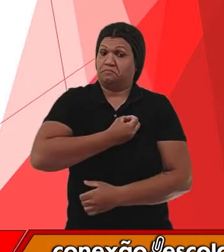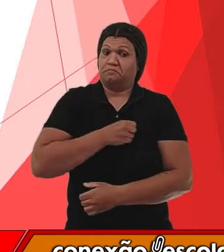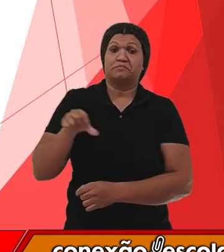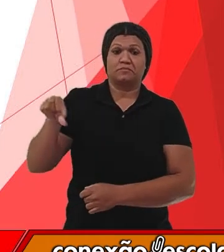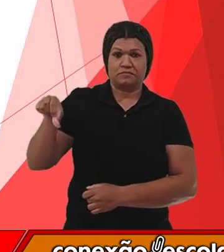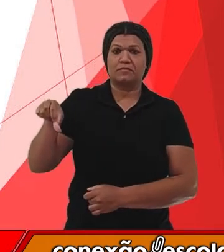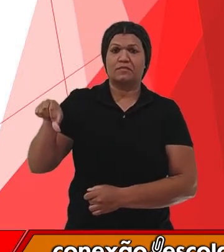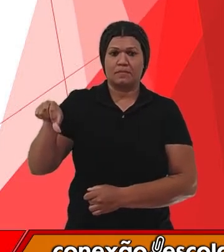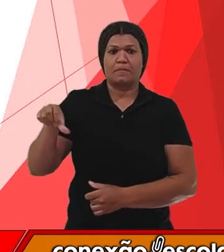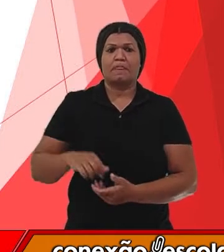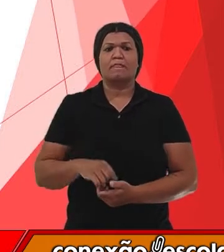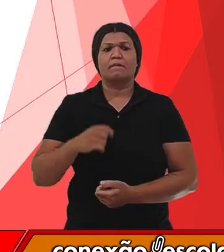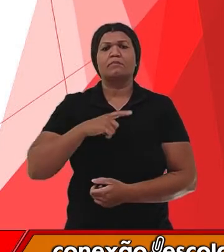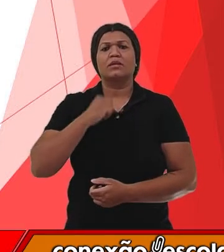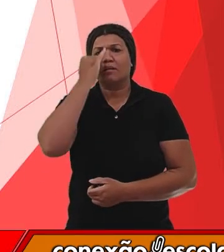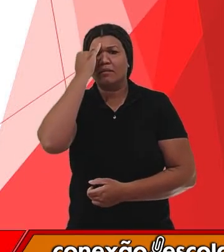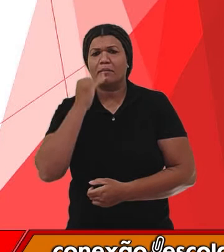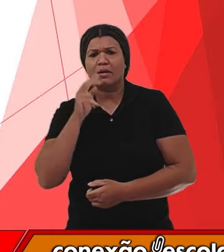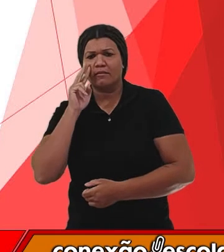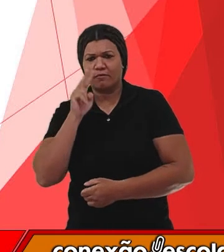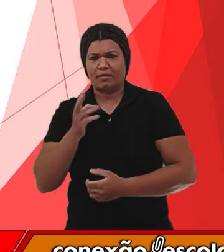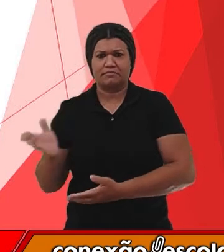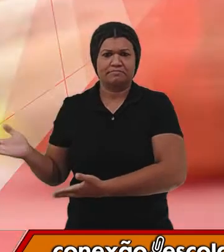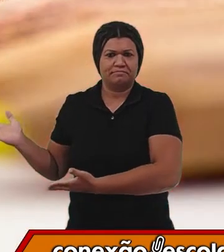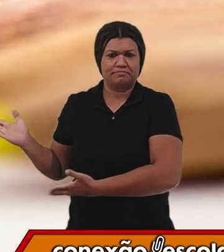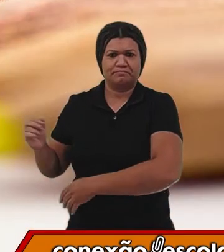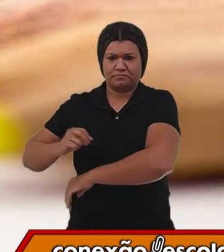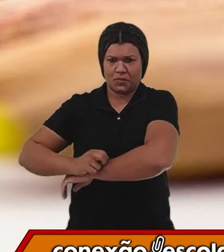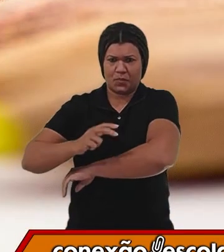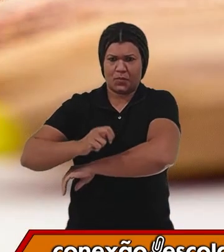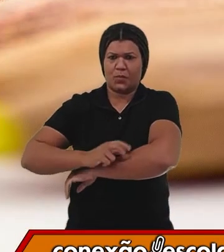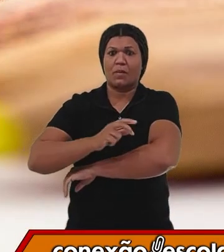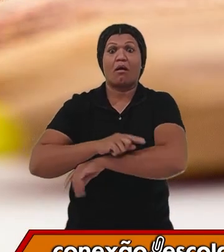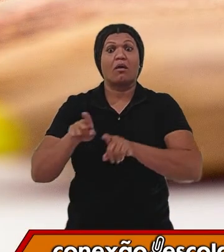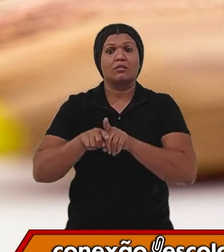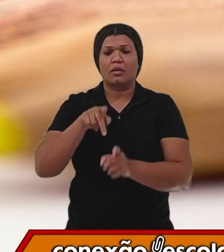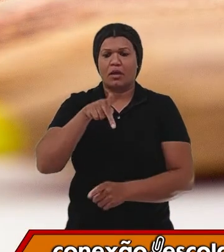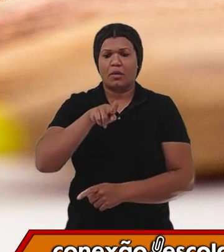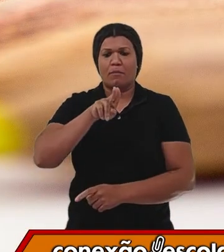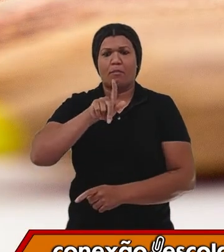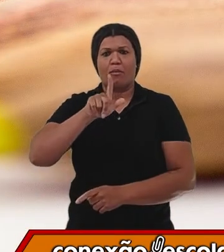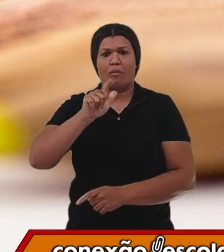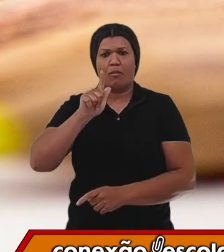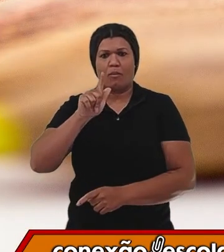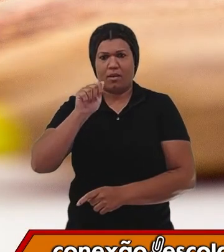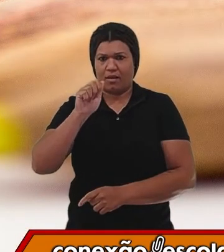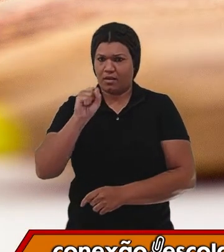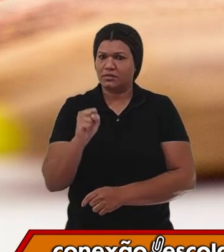9, aí tem a imagem de um grilo. Mas grilos e pulgas, por exemplo, para eles